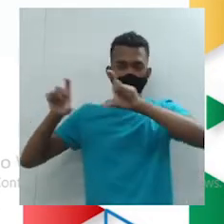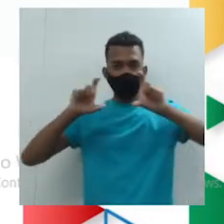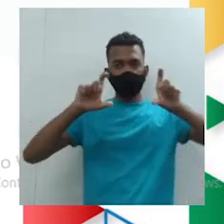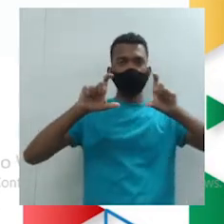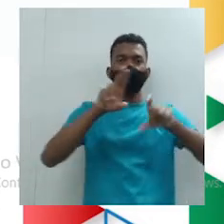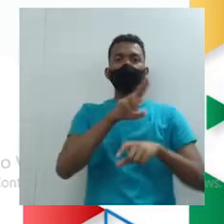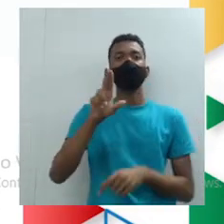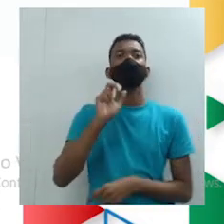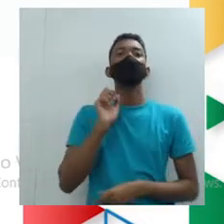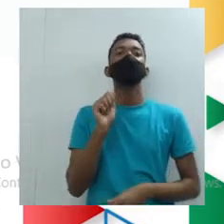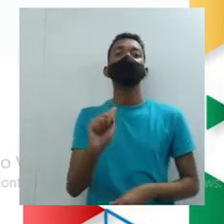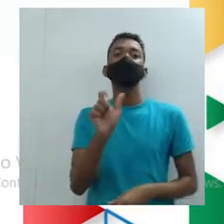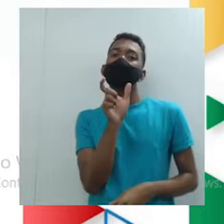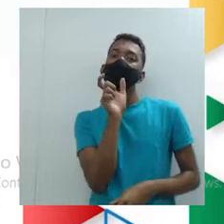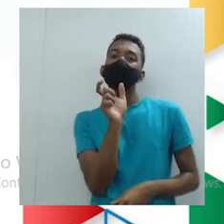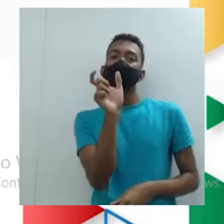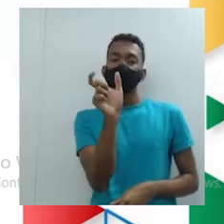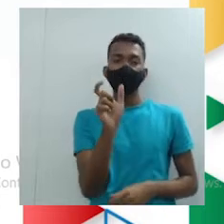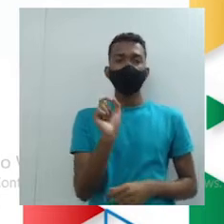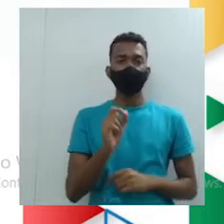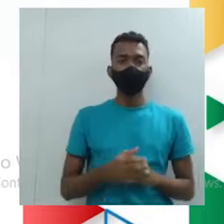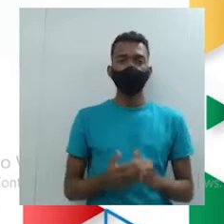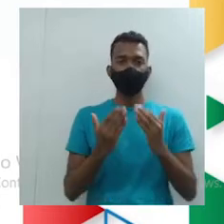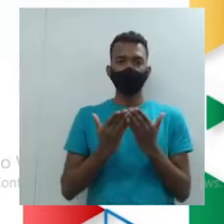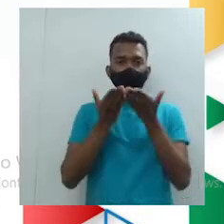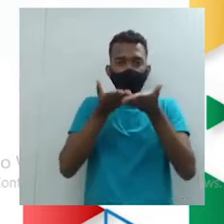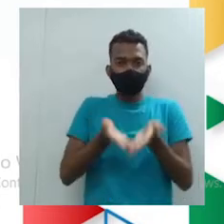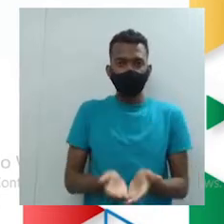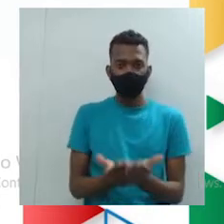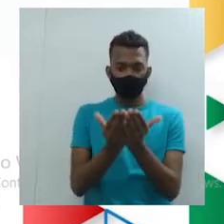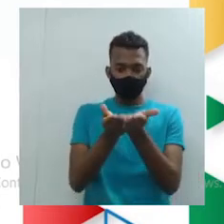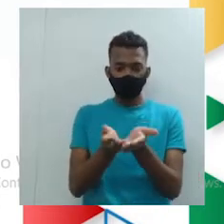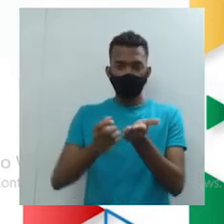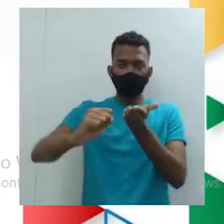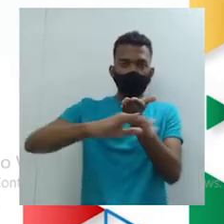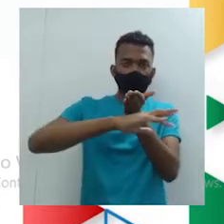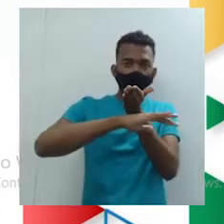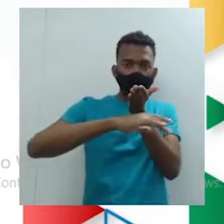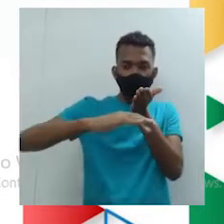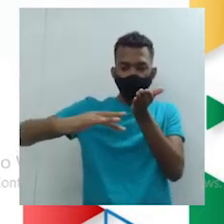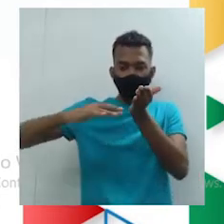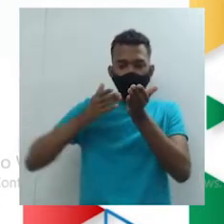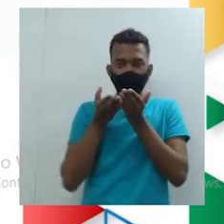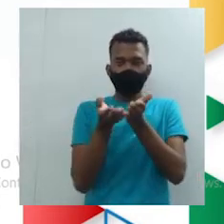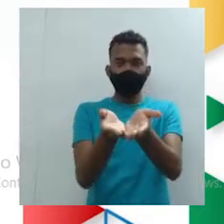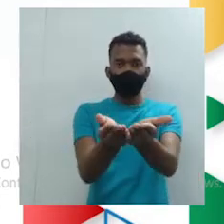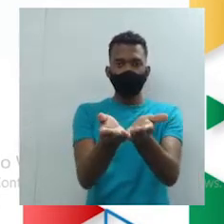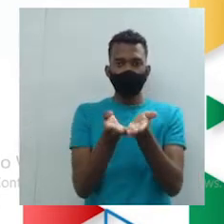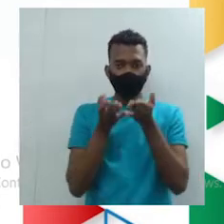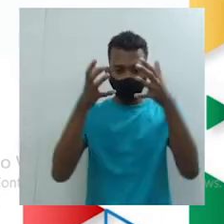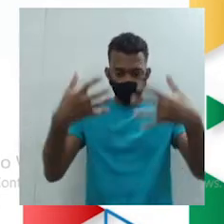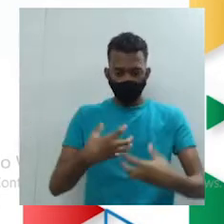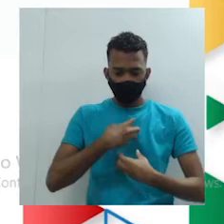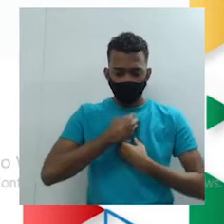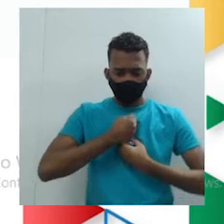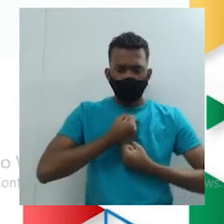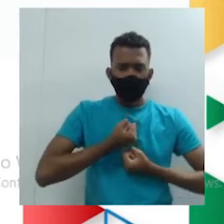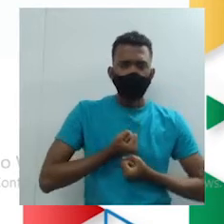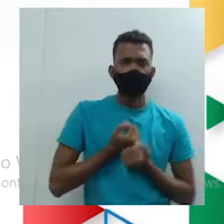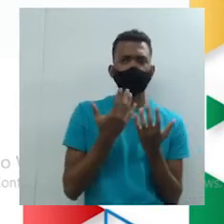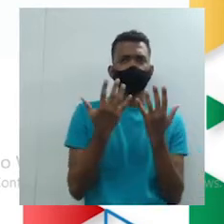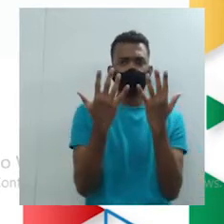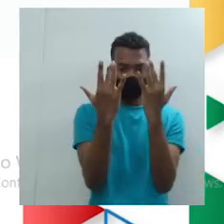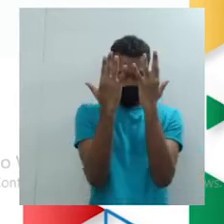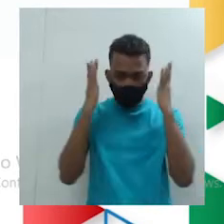né, chamado A Palavra. Né? Navegador de bruma e de incerteza, humilde me convoco e visto